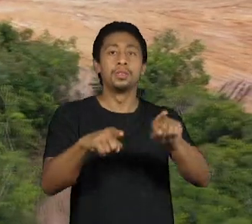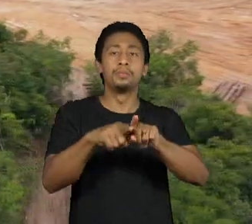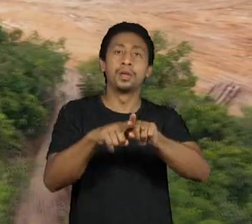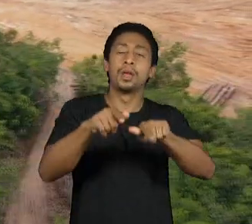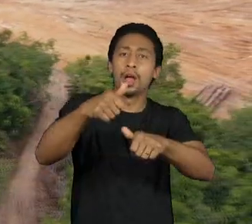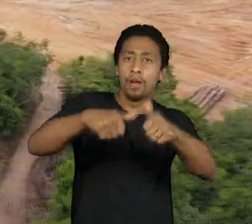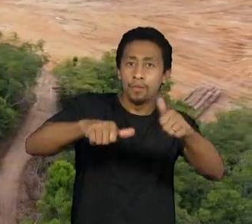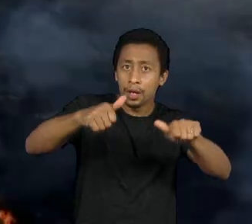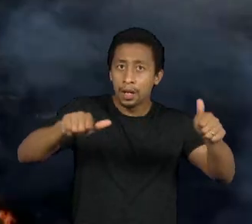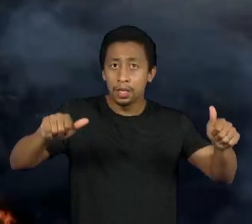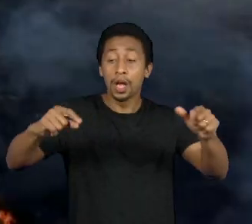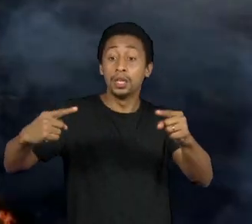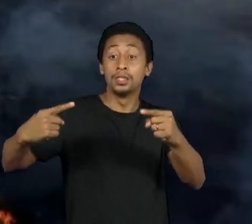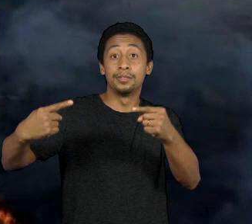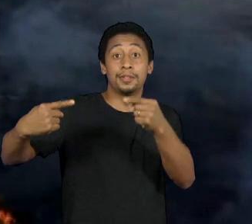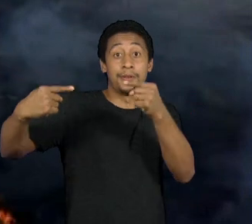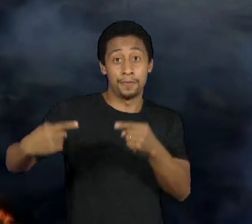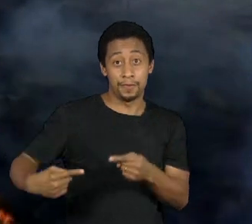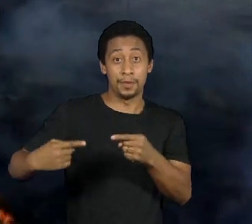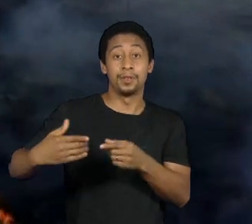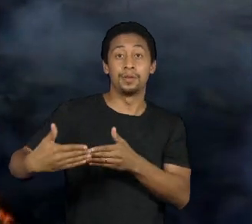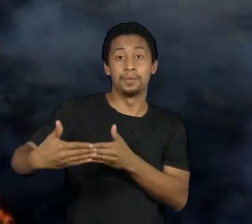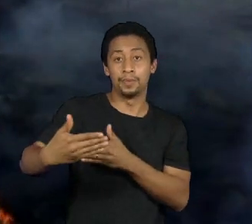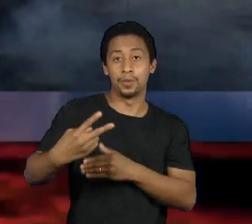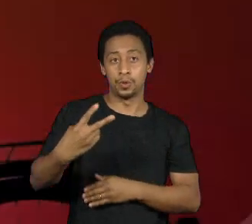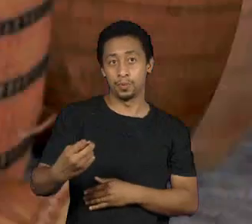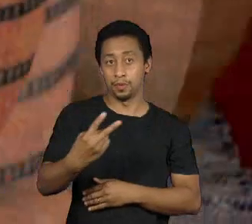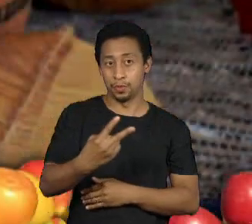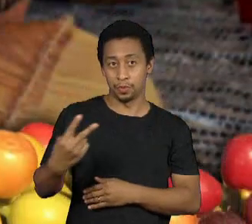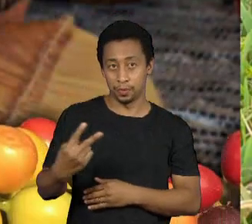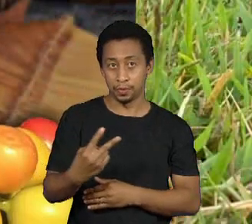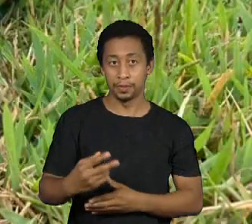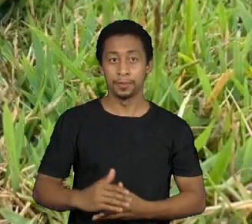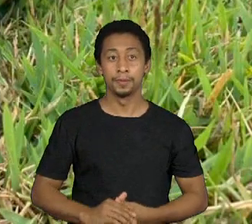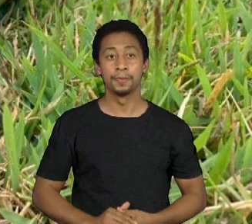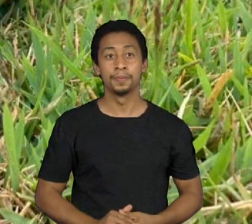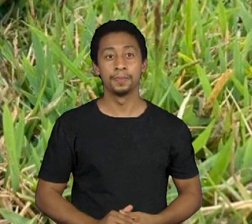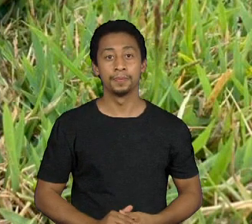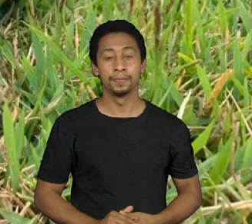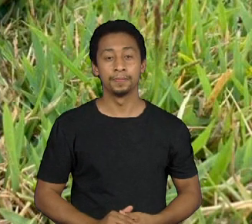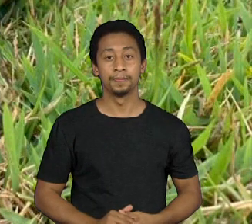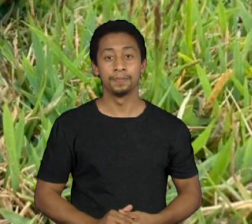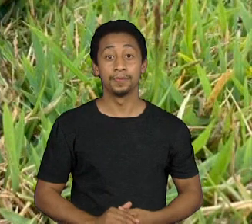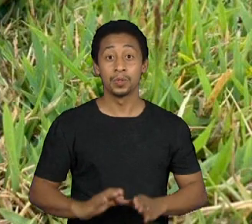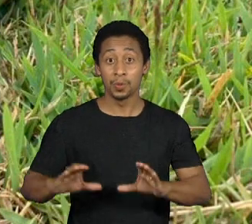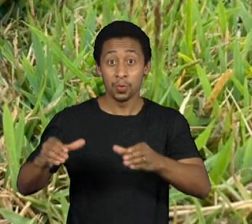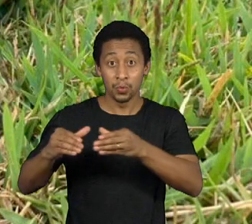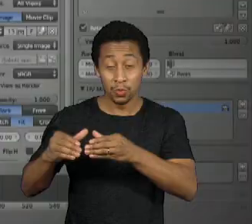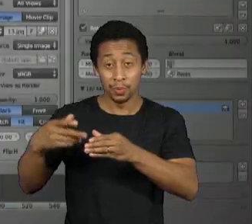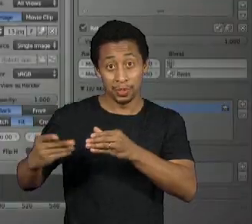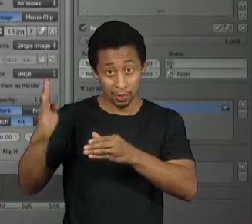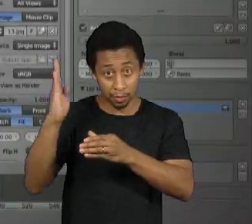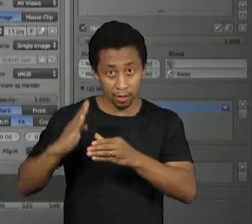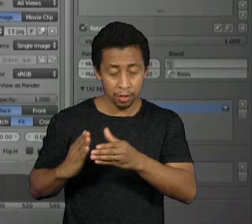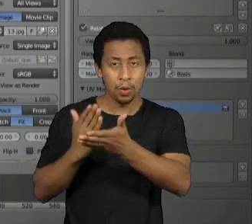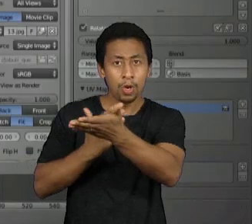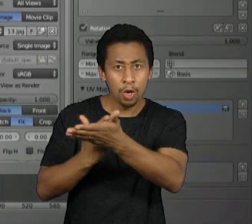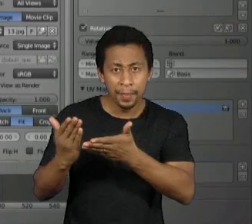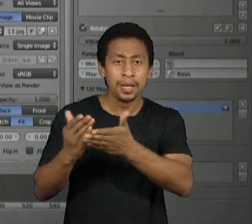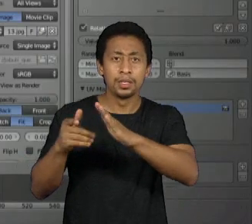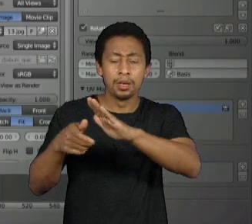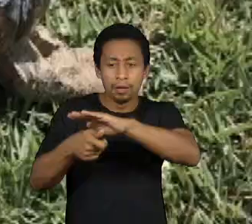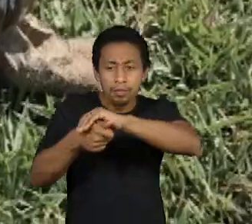os principais desafios de 2022. E grupo de brasileiros reconstrói